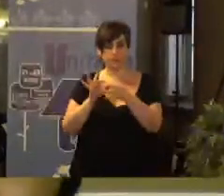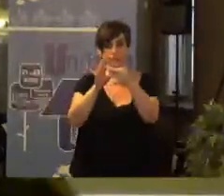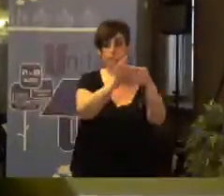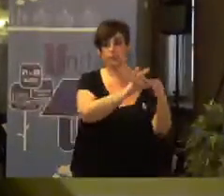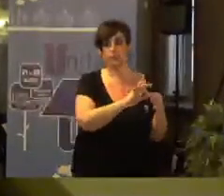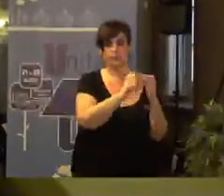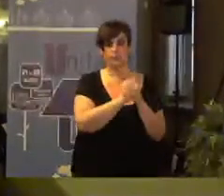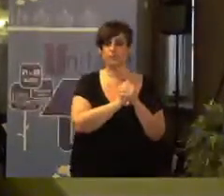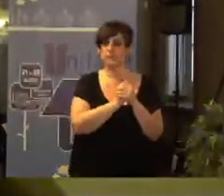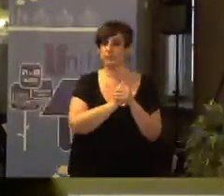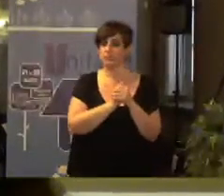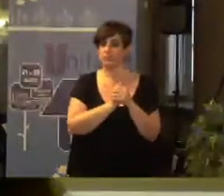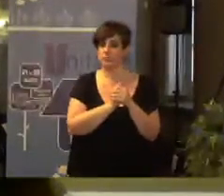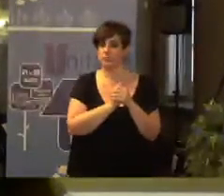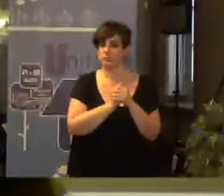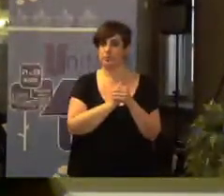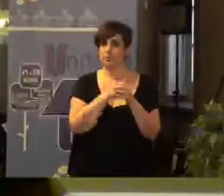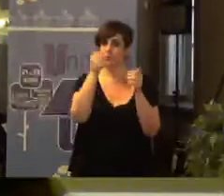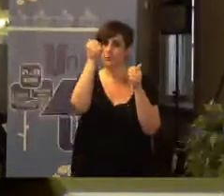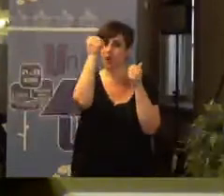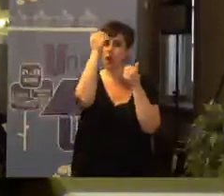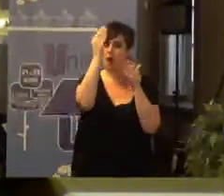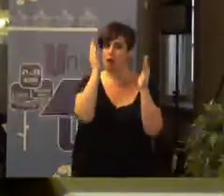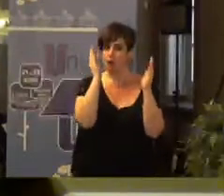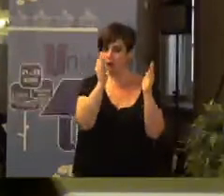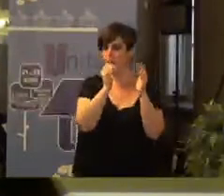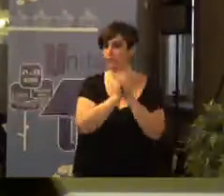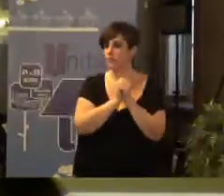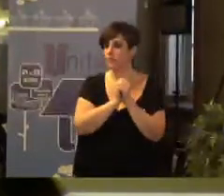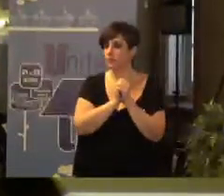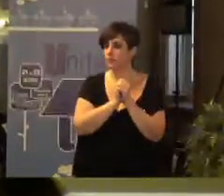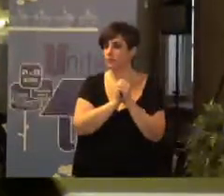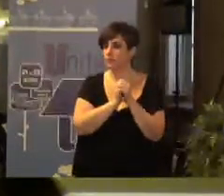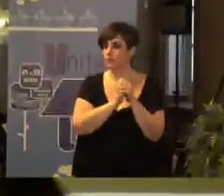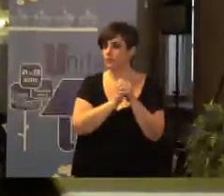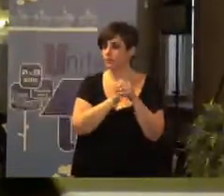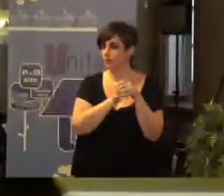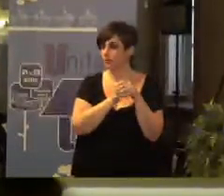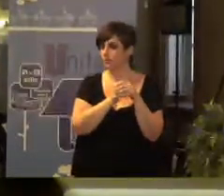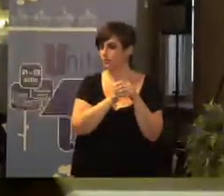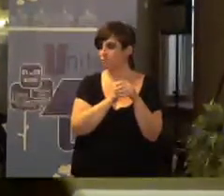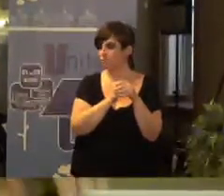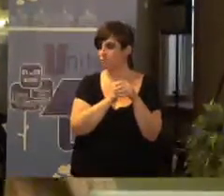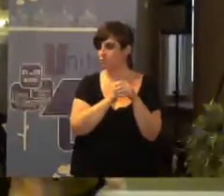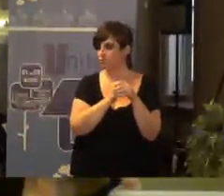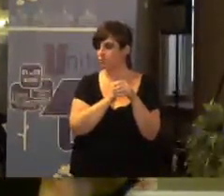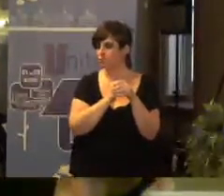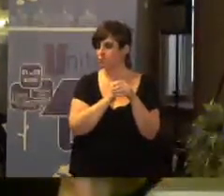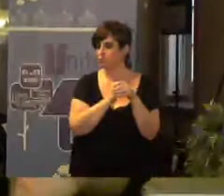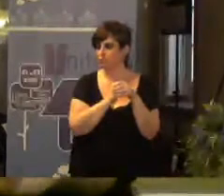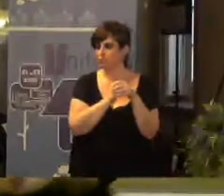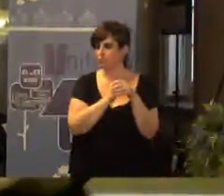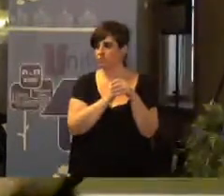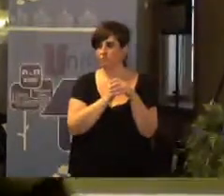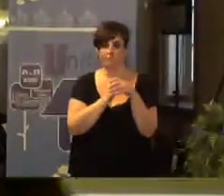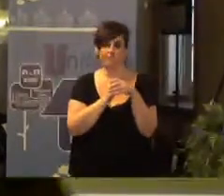responder. Atenção, vocês conhecem a Guerra dos Tronos? Sim. The Winter is Coming.